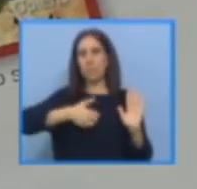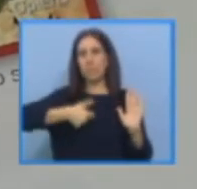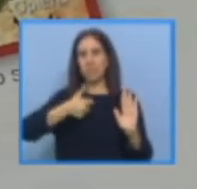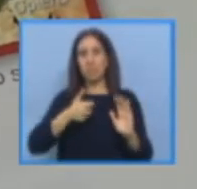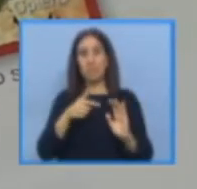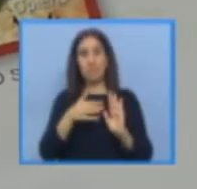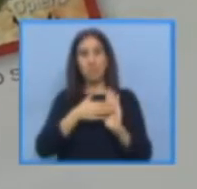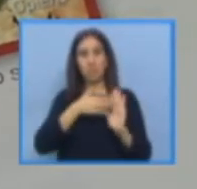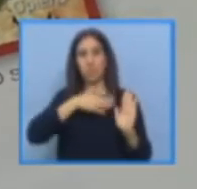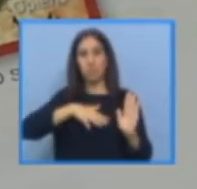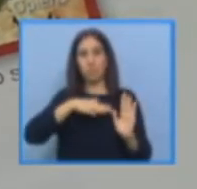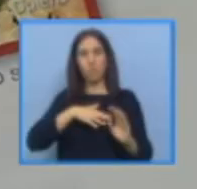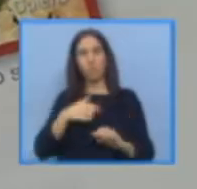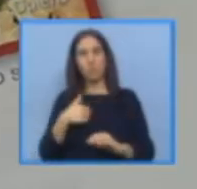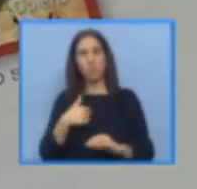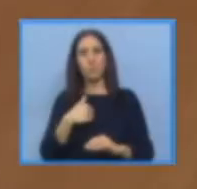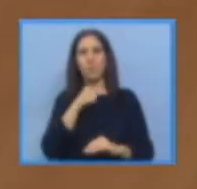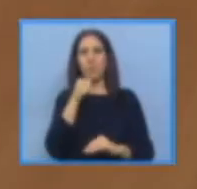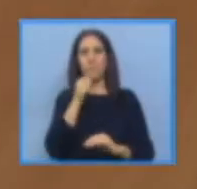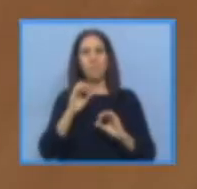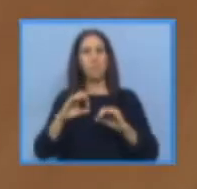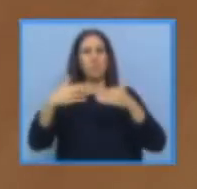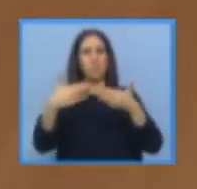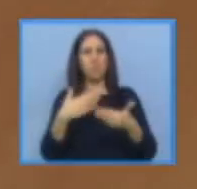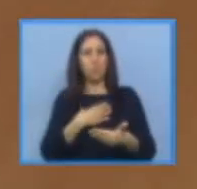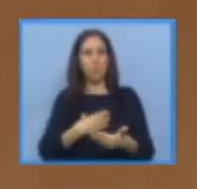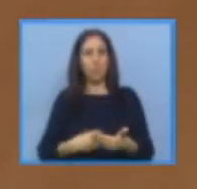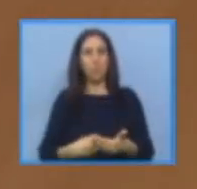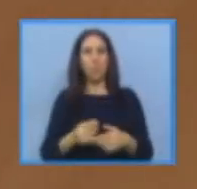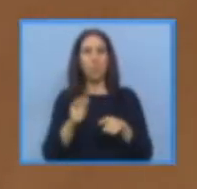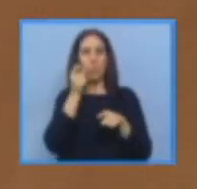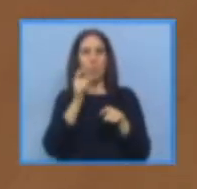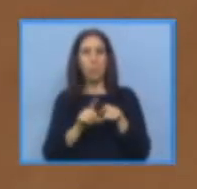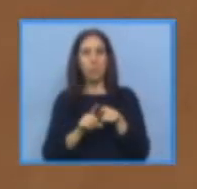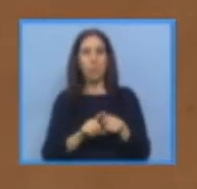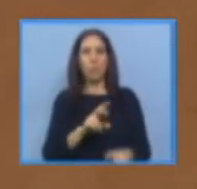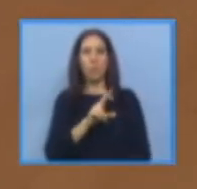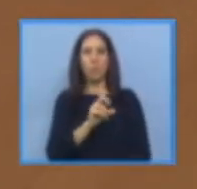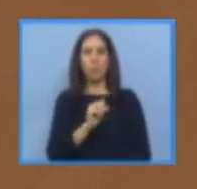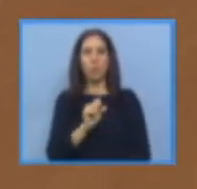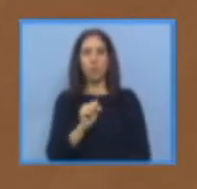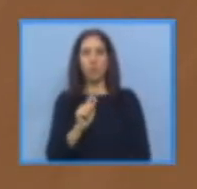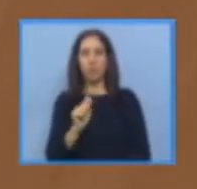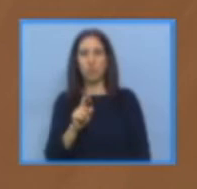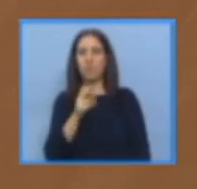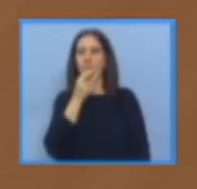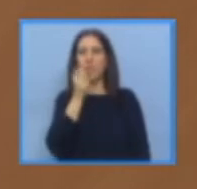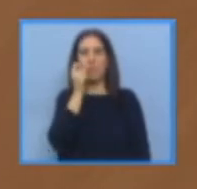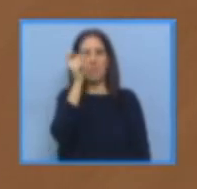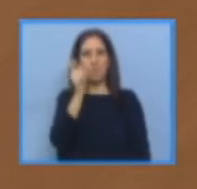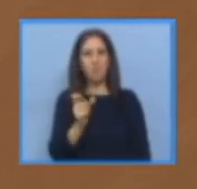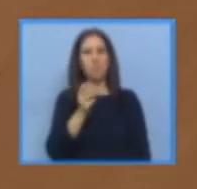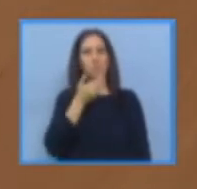nesse testemunho, e por isso é que eu gosto muito também logo aqui da introdução, temos o irmão Roger, falamos dele, falamos da sua